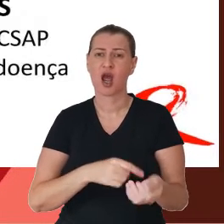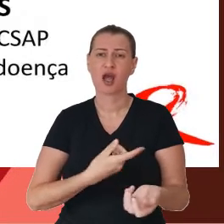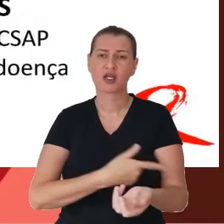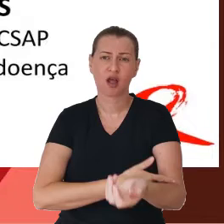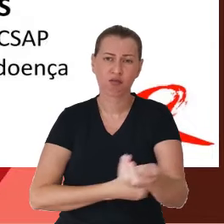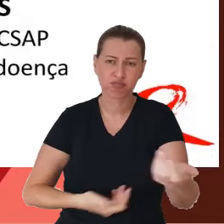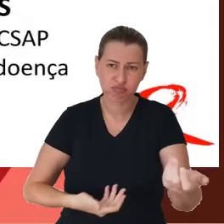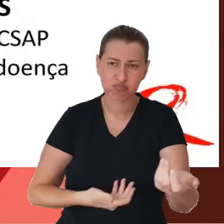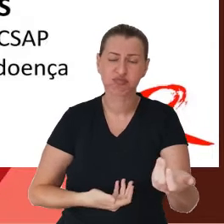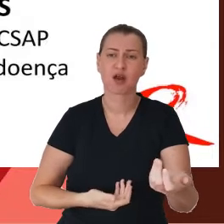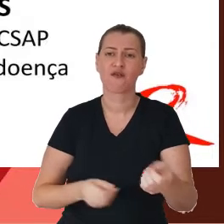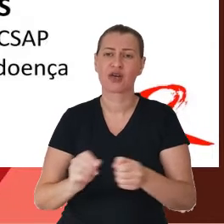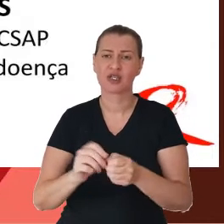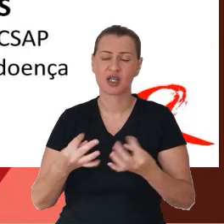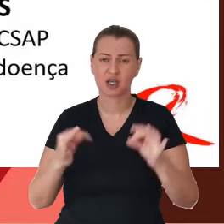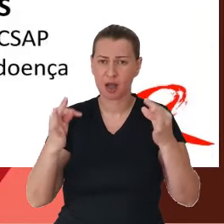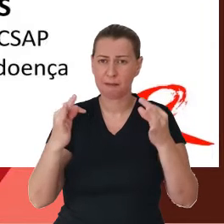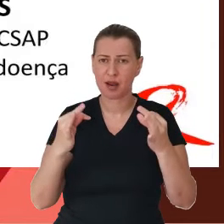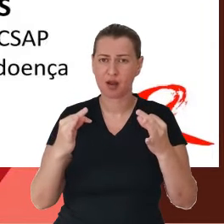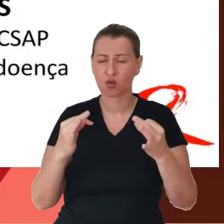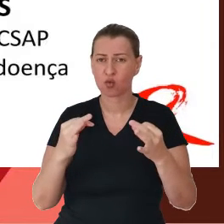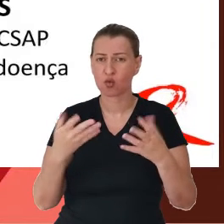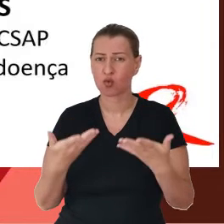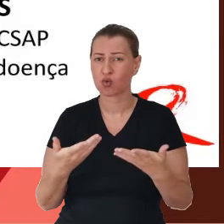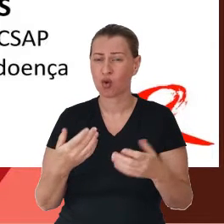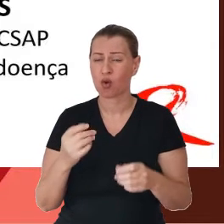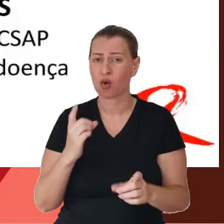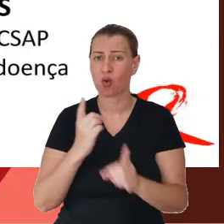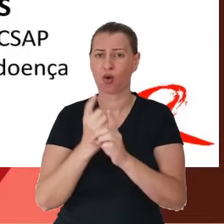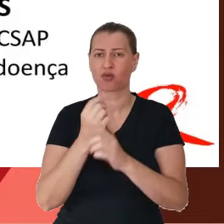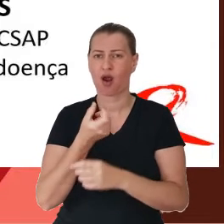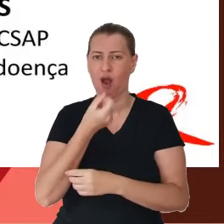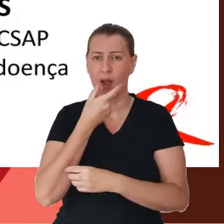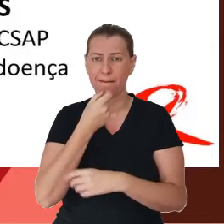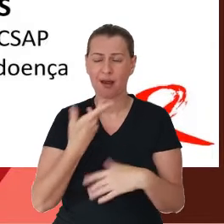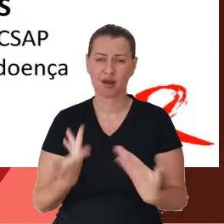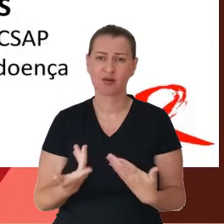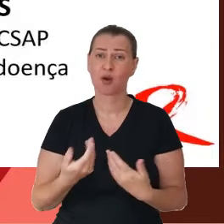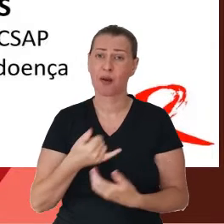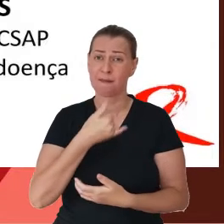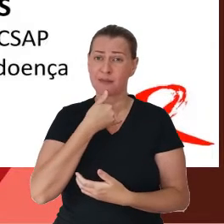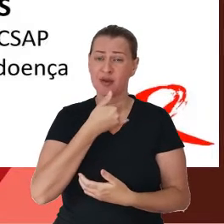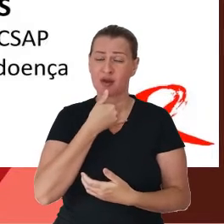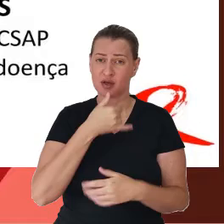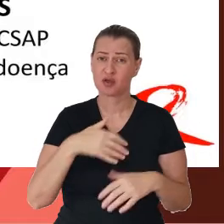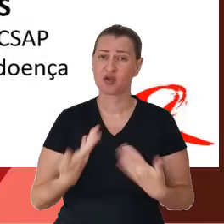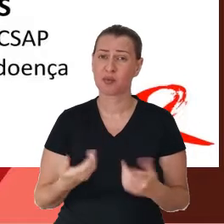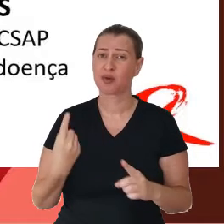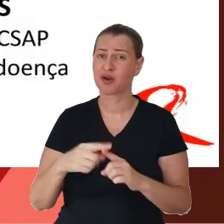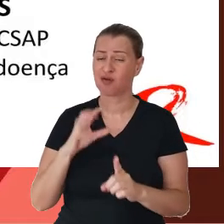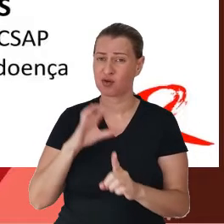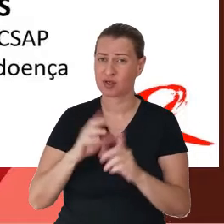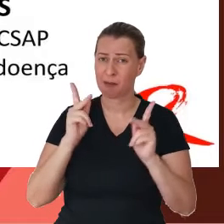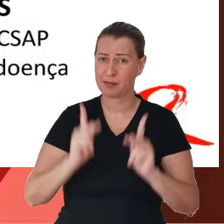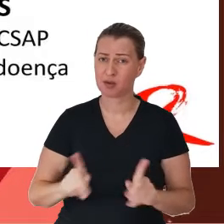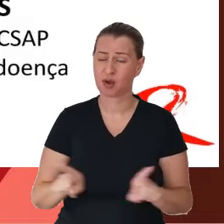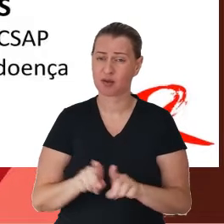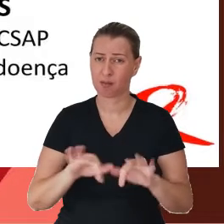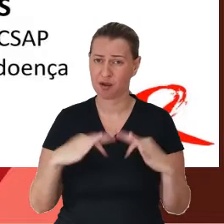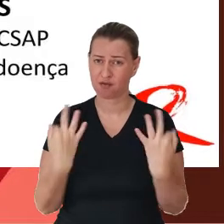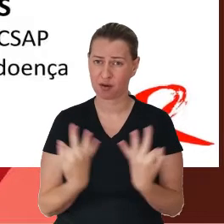tratamento, de buscar a medicação. Então, isso é bastante triste e impacta muito não só o indivíduo, mas a família dele,